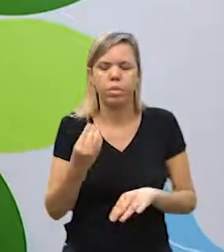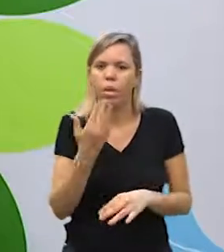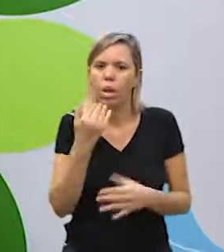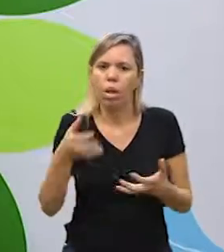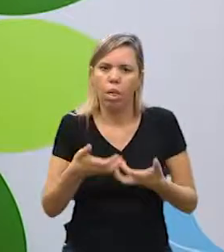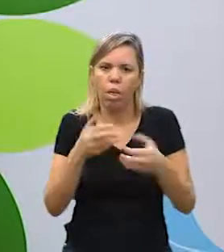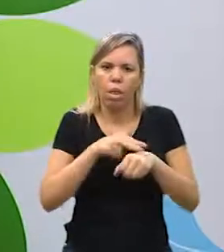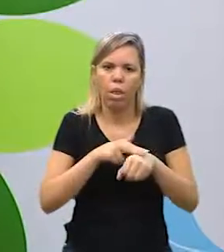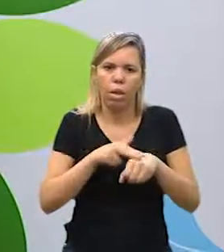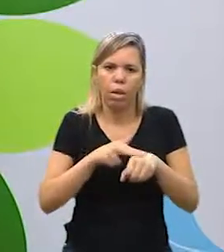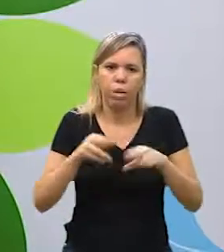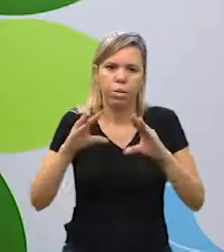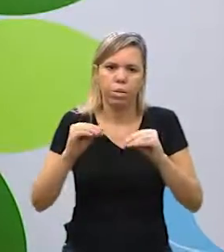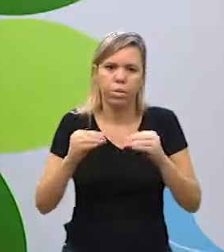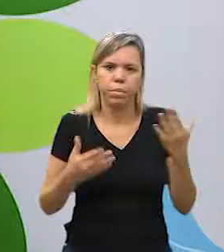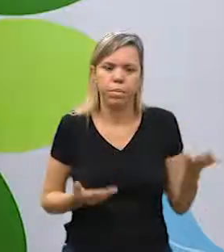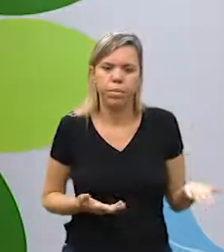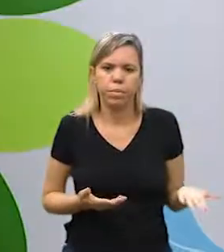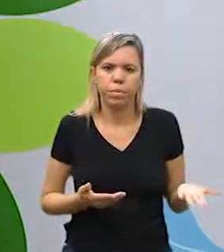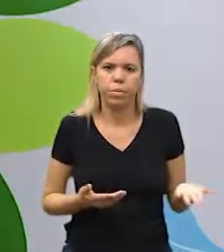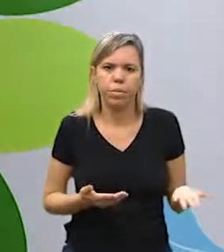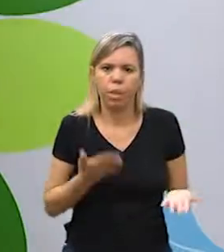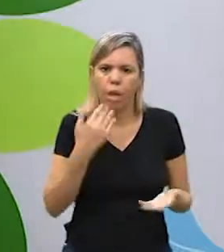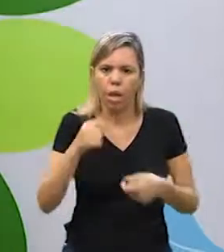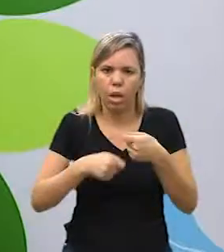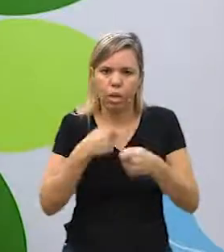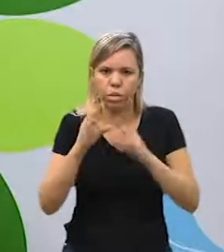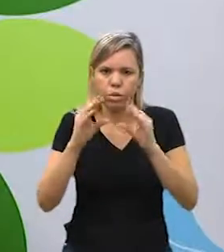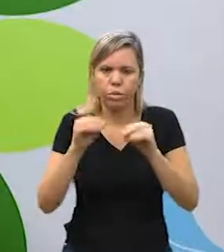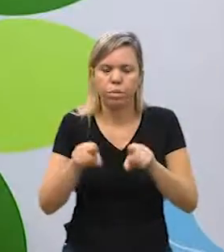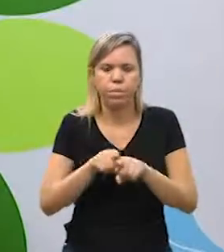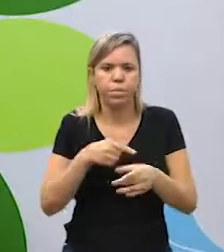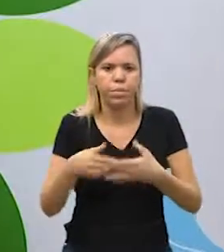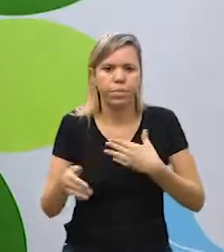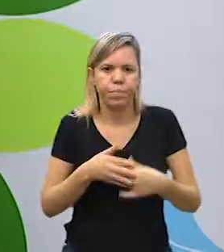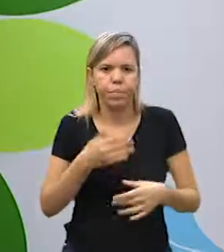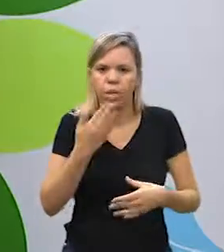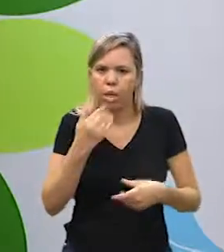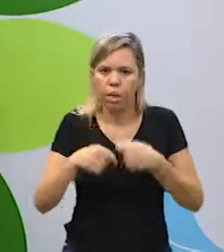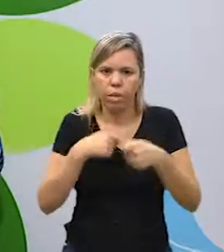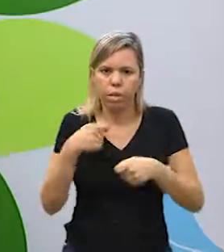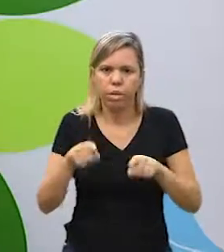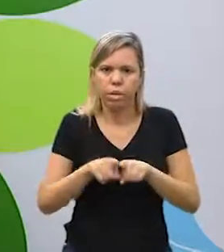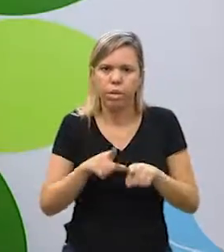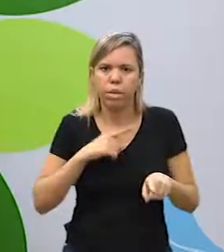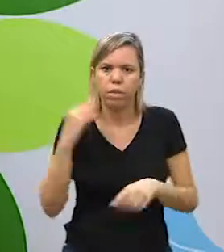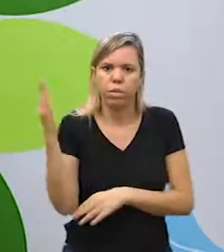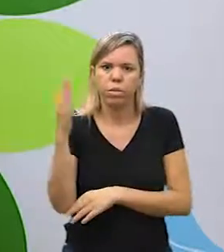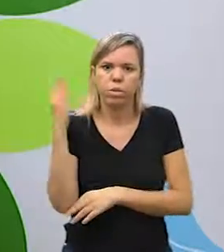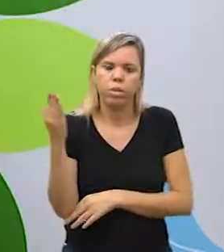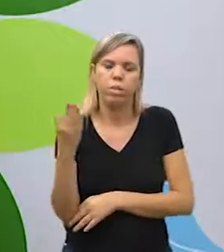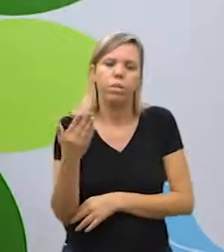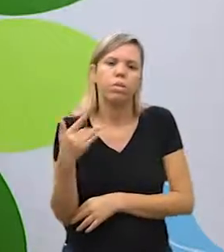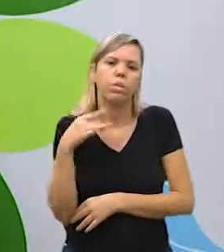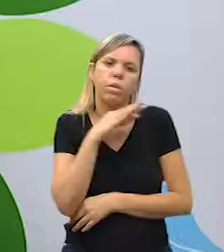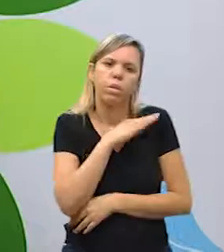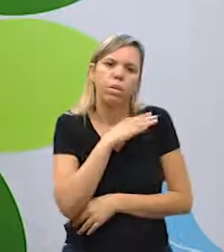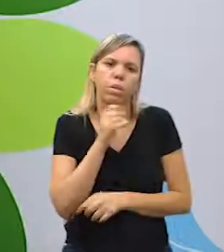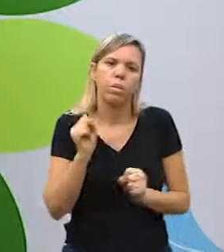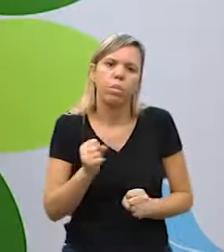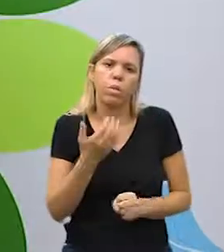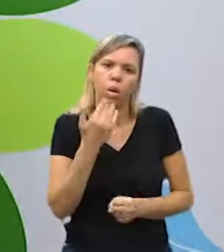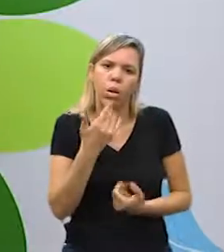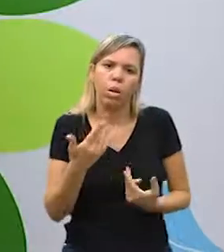nas hortaliças verdes escuras, seja no almoço, seja no jantar. No almoço, porque ainda está um clima um pouco mais